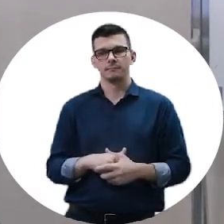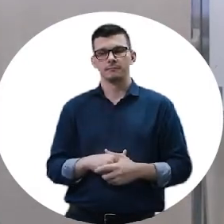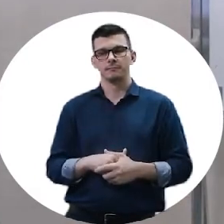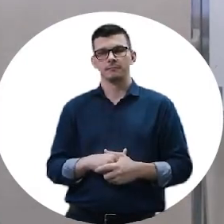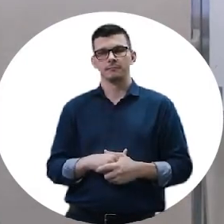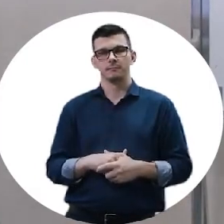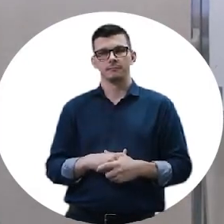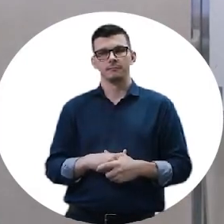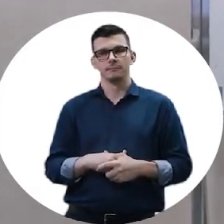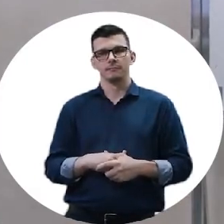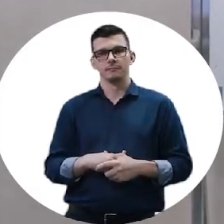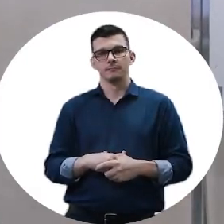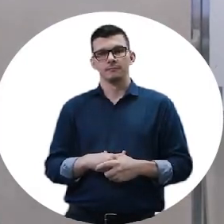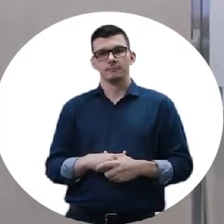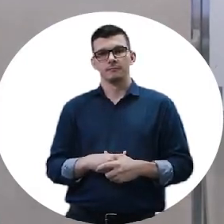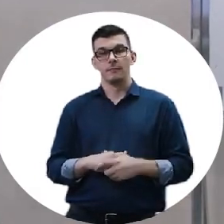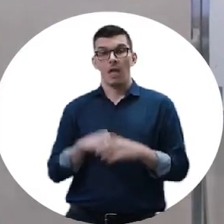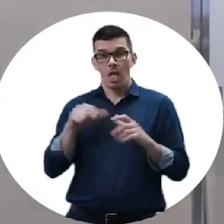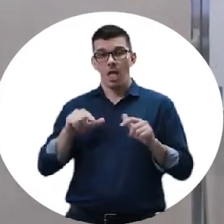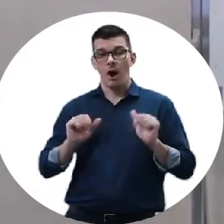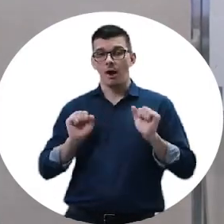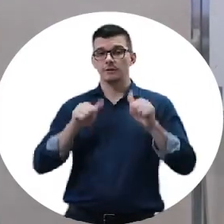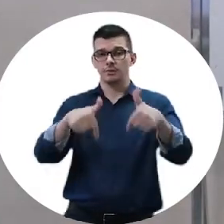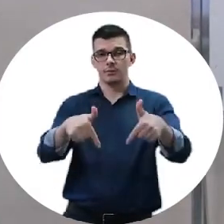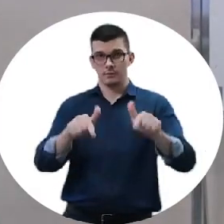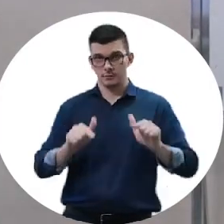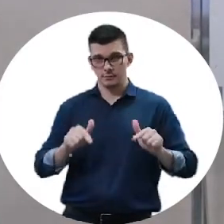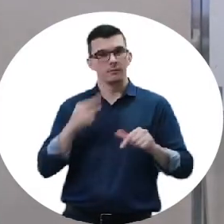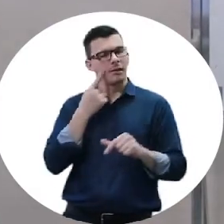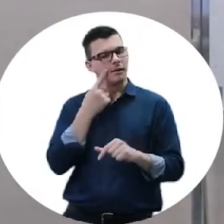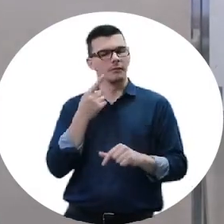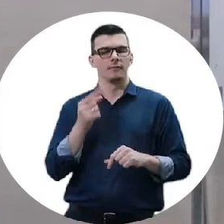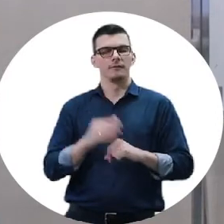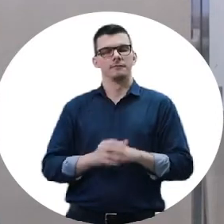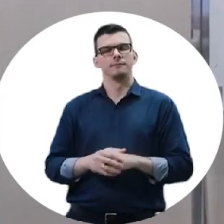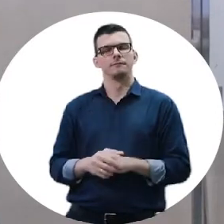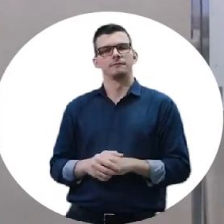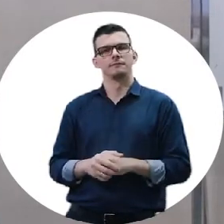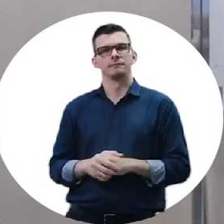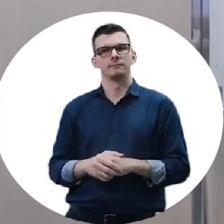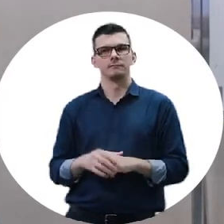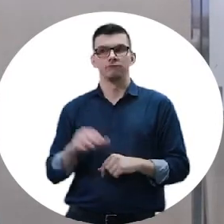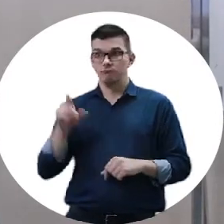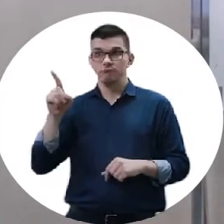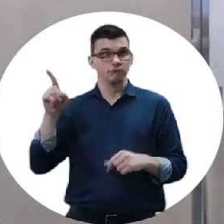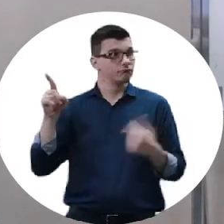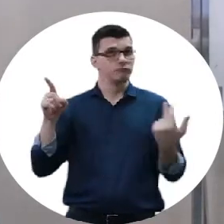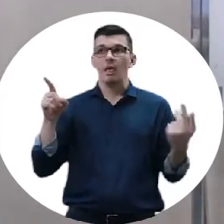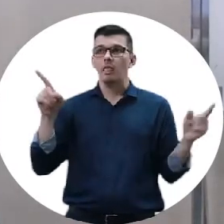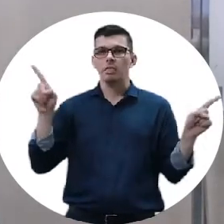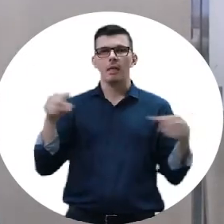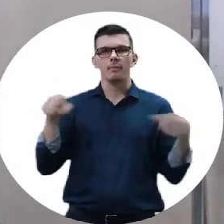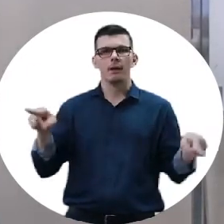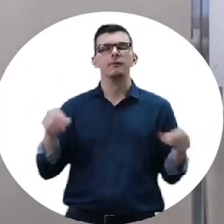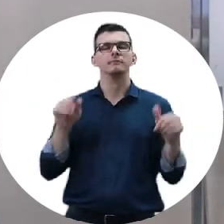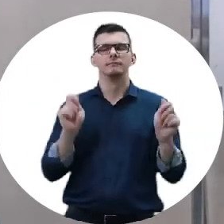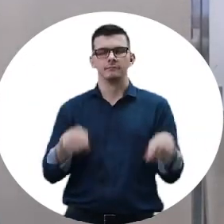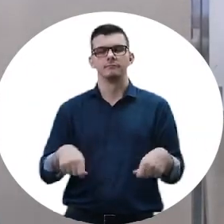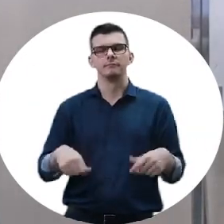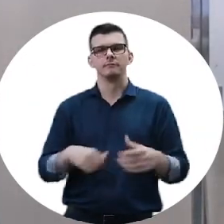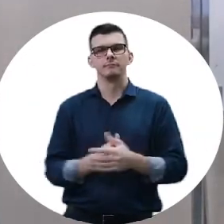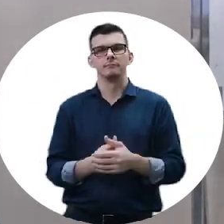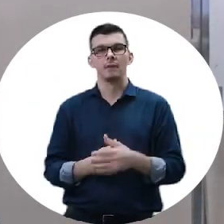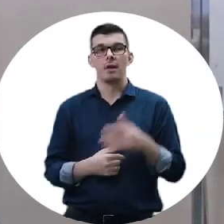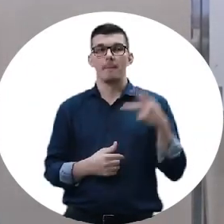BA. AB é um par de ação e reação, porque está na mesma corda. Então eu posso cortar esse cara com esse. Vai ficar